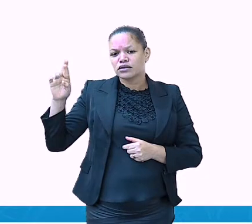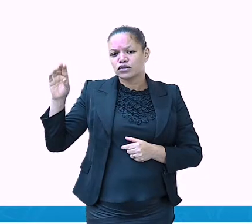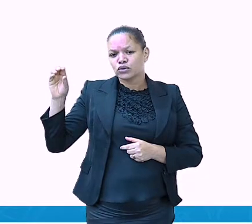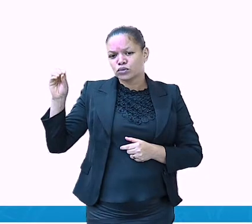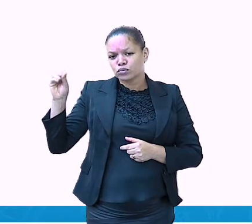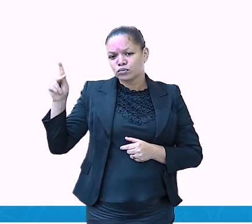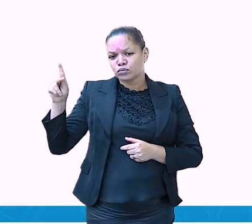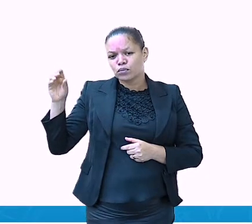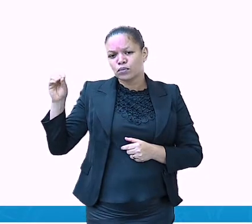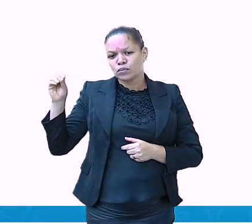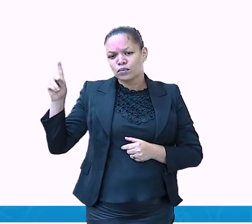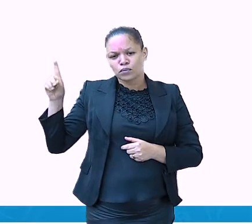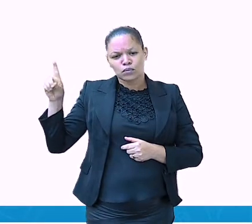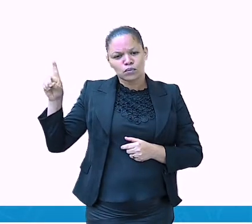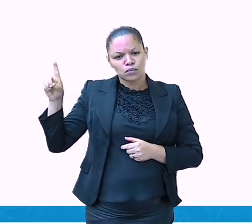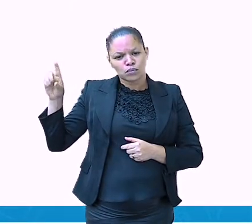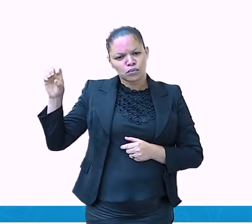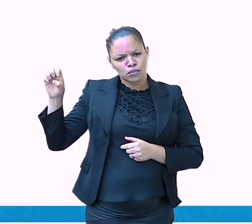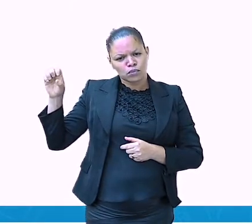quinidários,